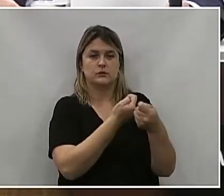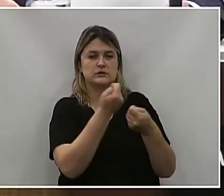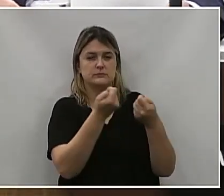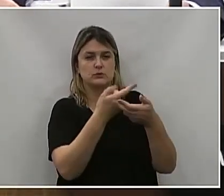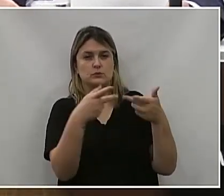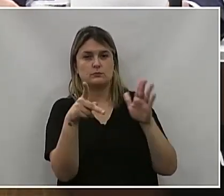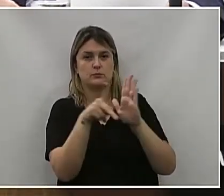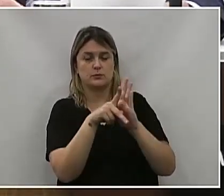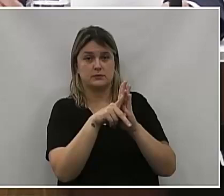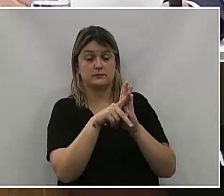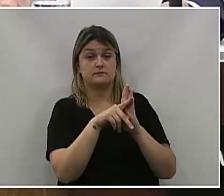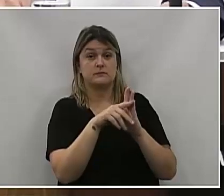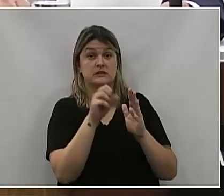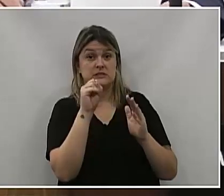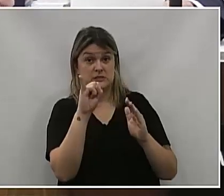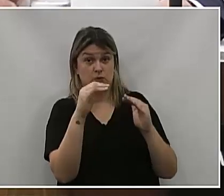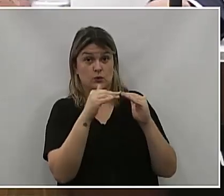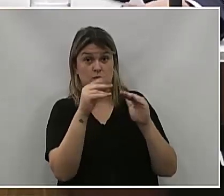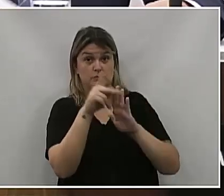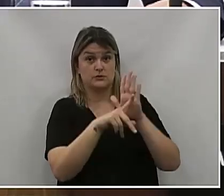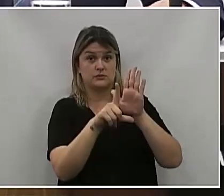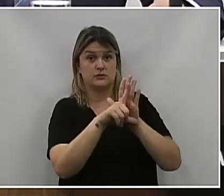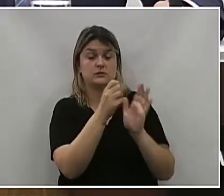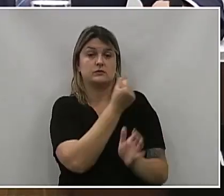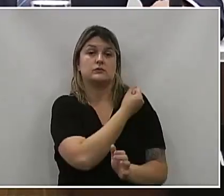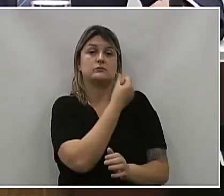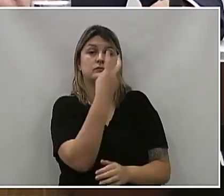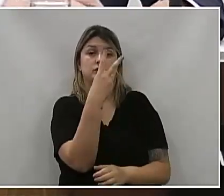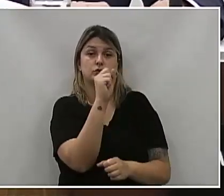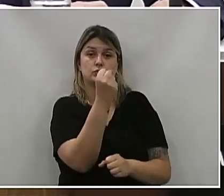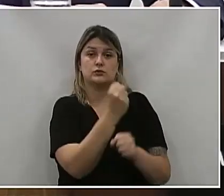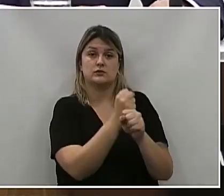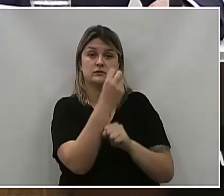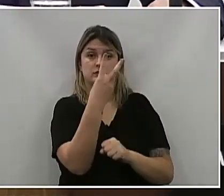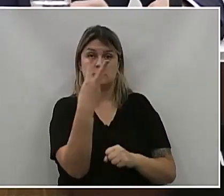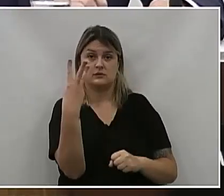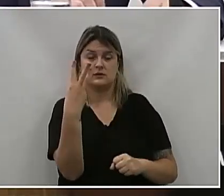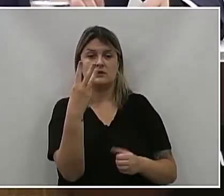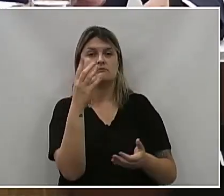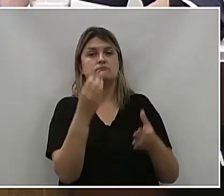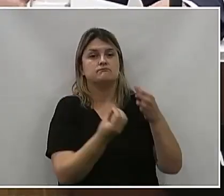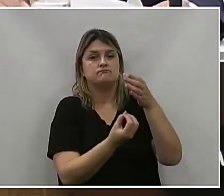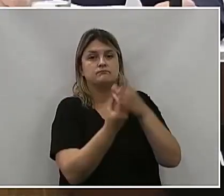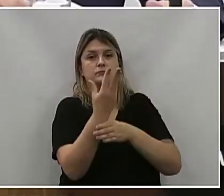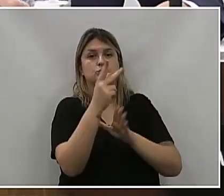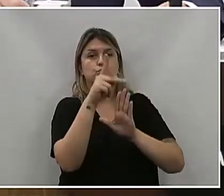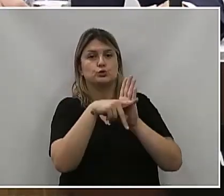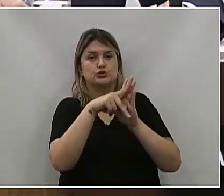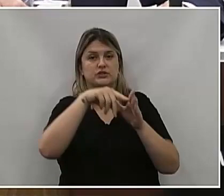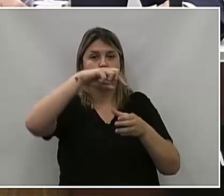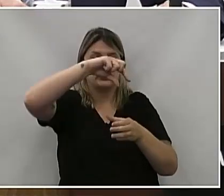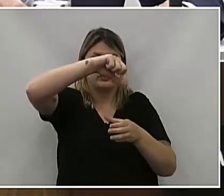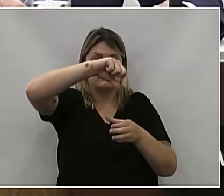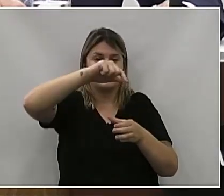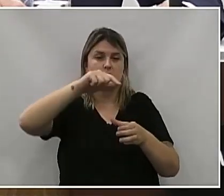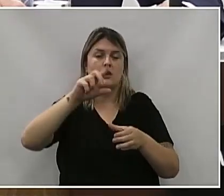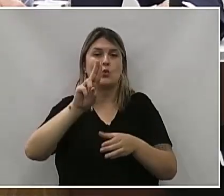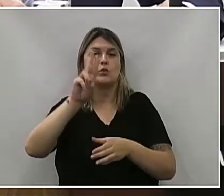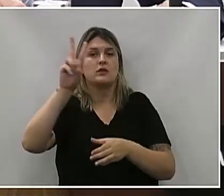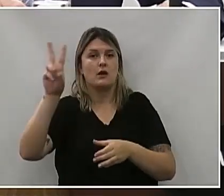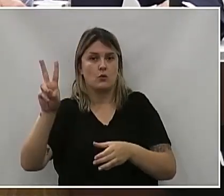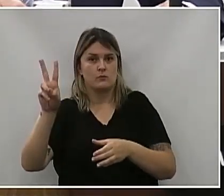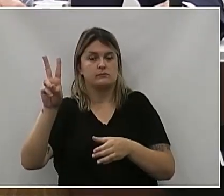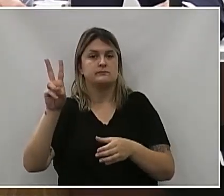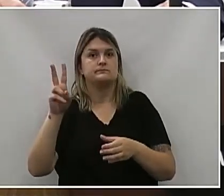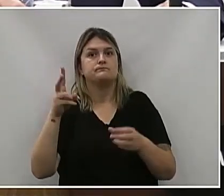Orçamento e Patrimônio, favorável ao projeto de lei ordinária número 28 de 2023, que cria o programa Tampinha União, com o objetivo